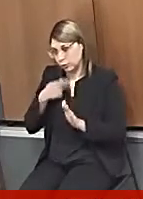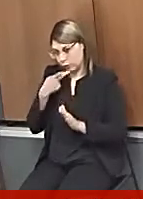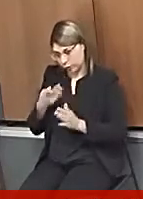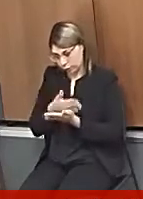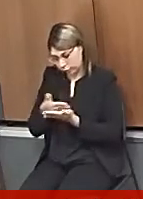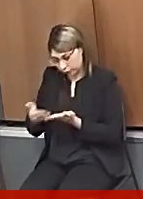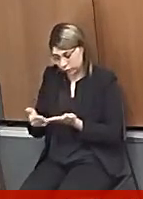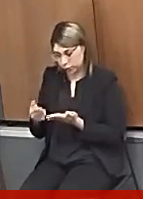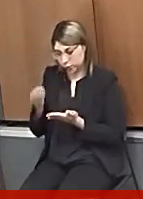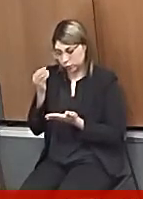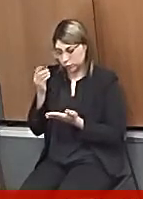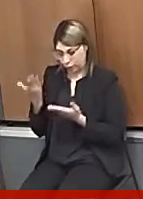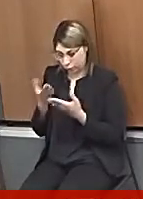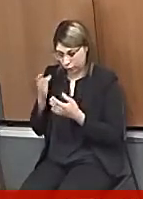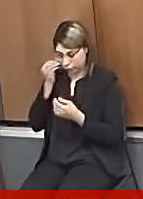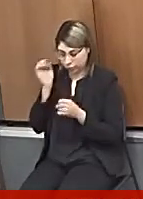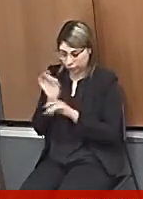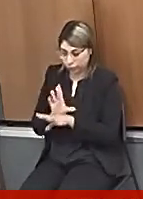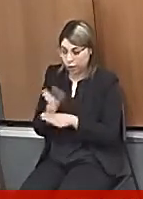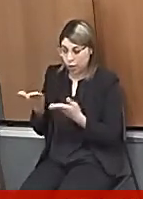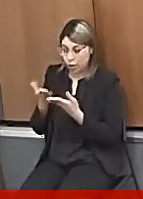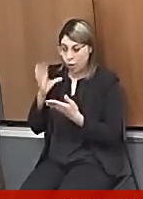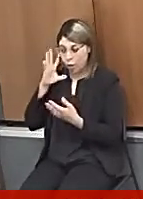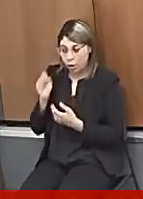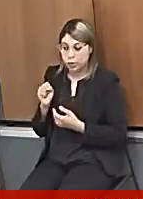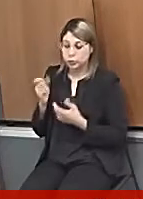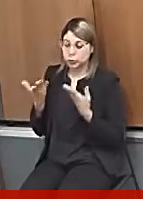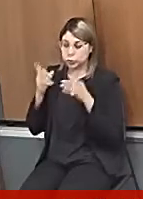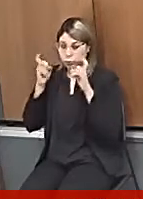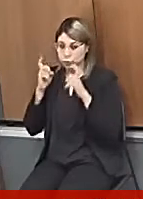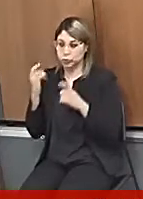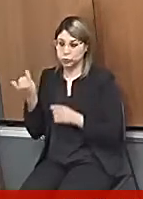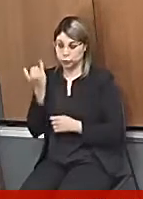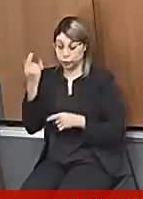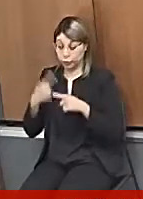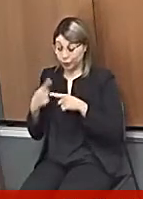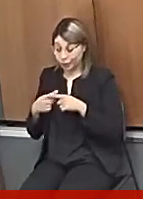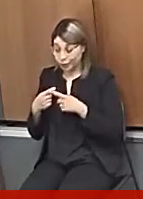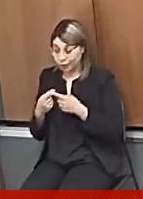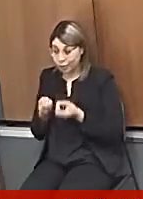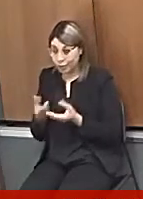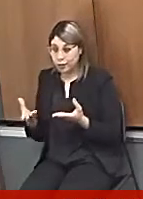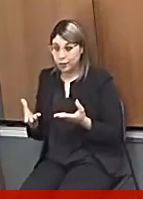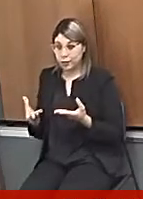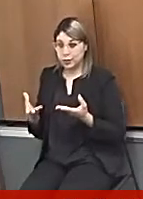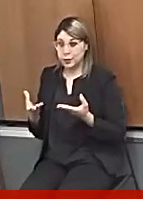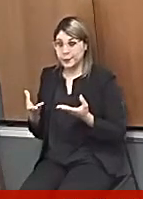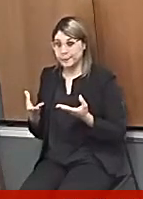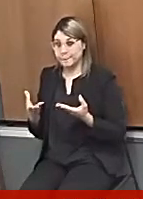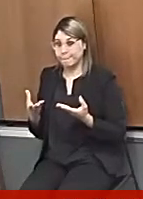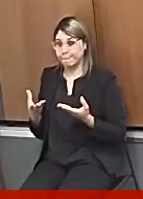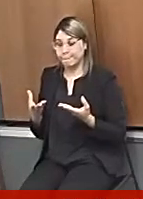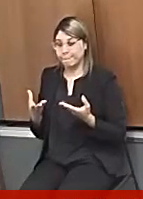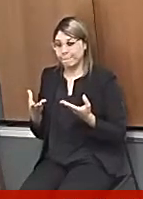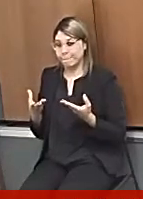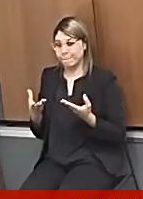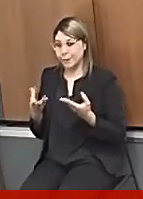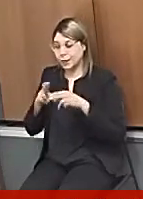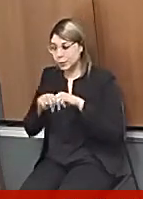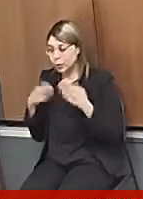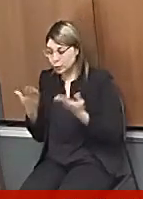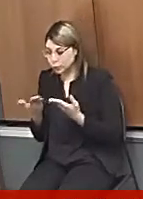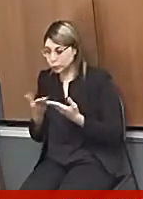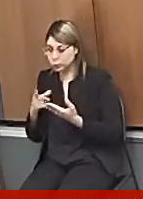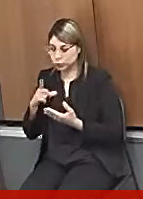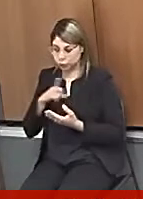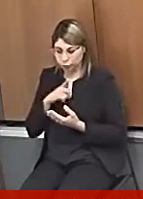iniciais já para concluir eu acho que a reunião foi muito proveitosa porque ela vai pra ela propicia que nós né diante desse cenário que